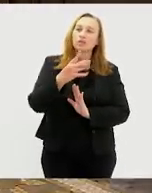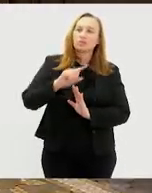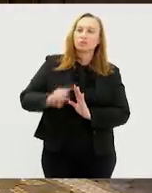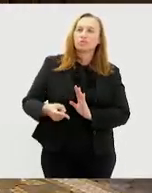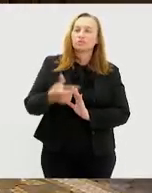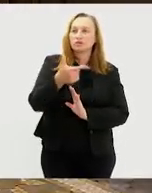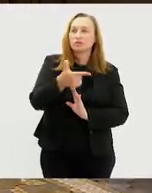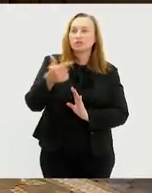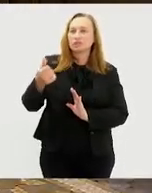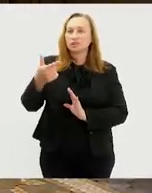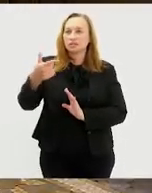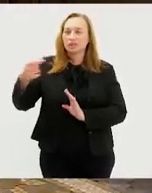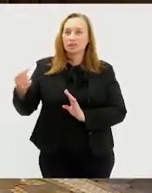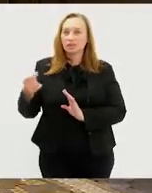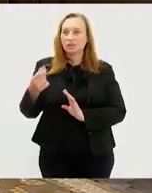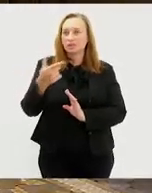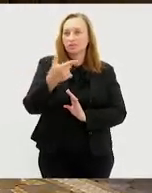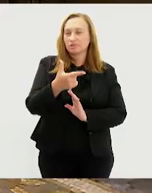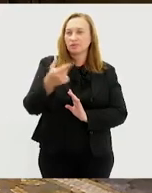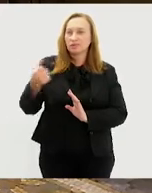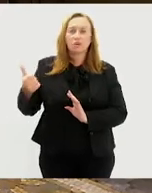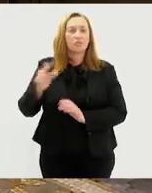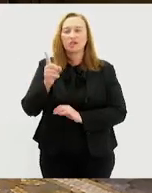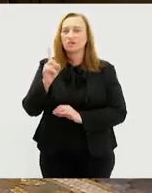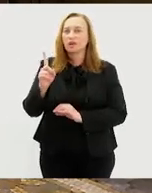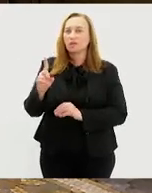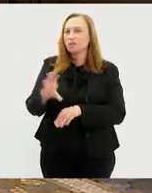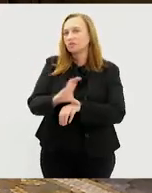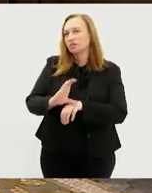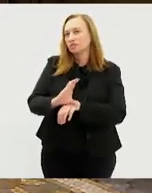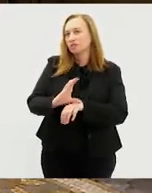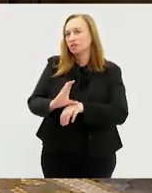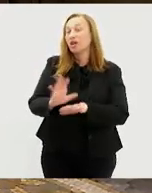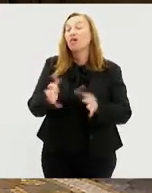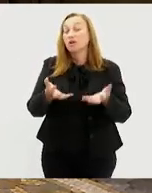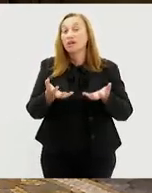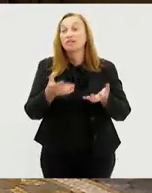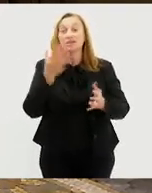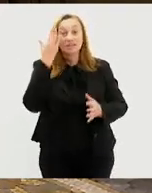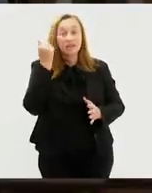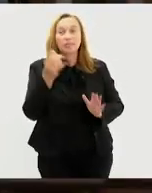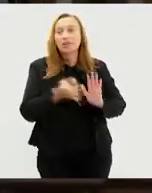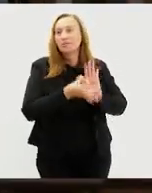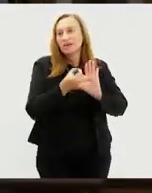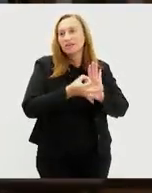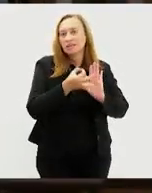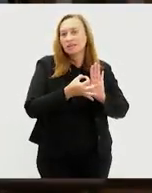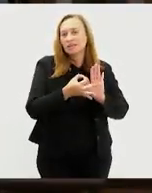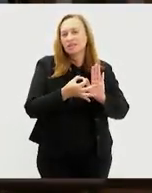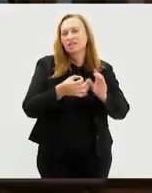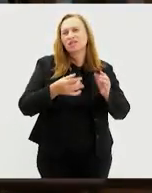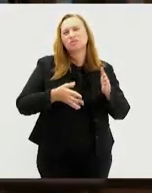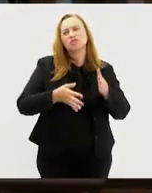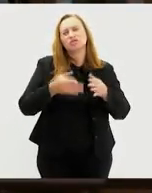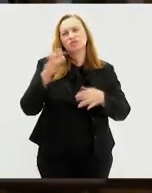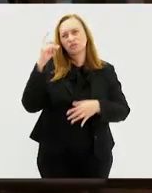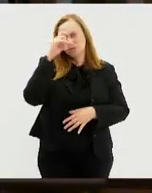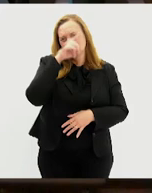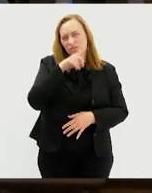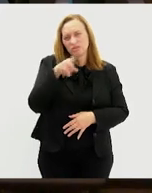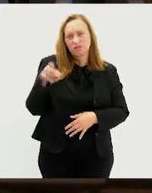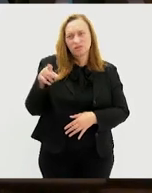é o parecer pela constitucionalidade com emenda eu quero entender Qual o parecer é eu acho que tá vindo confusão Eu tô lendo o projeto